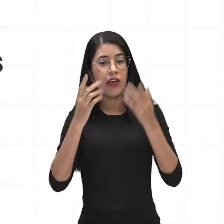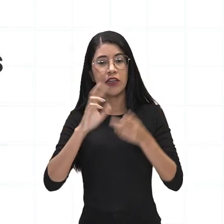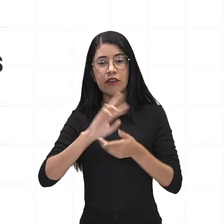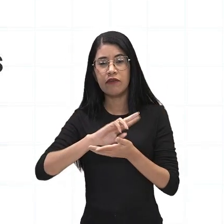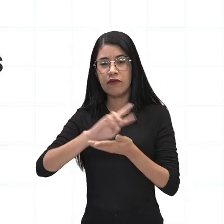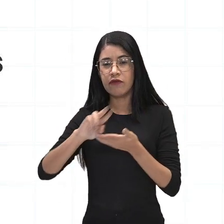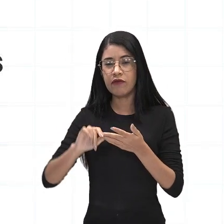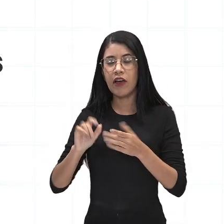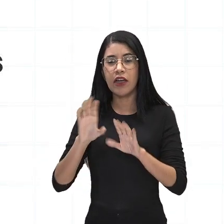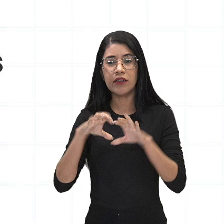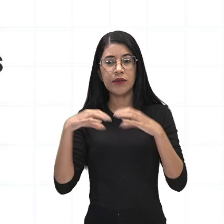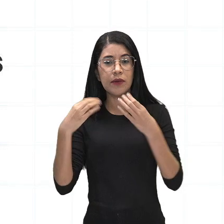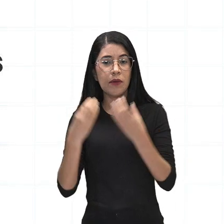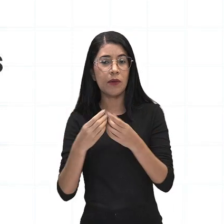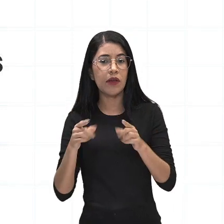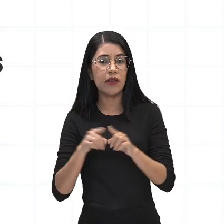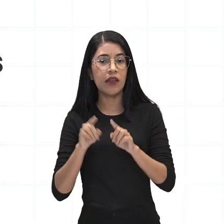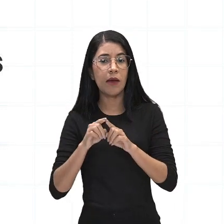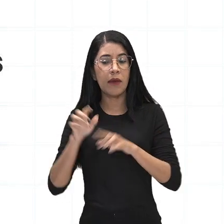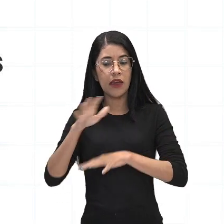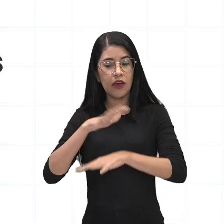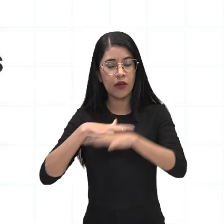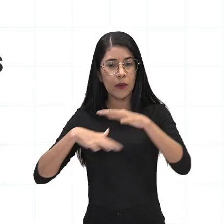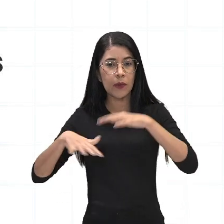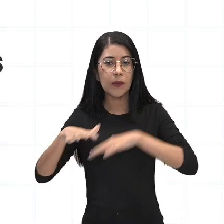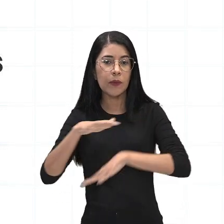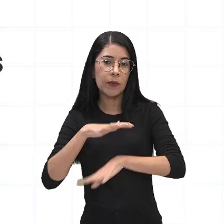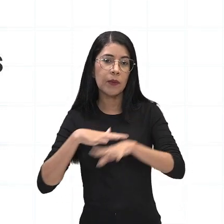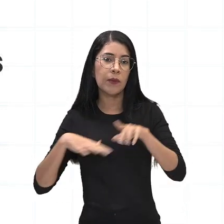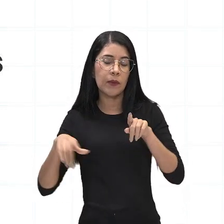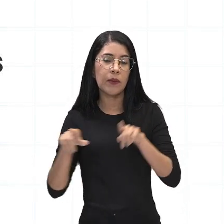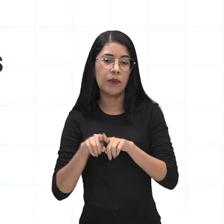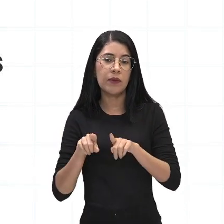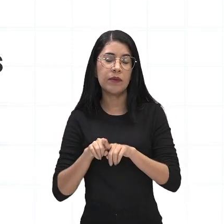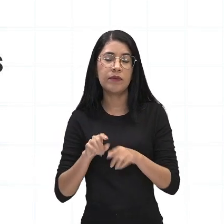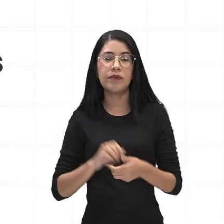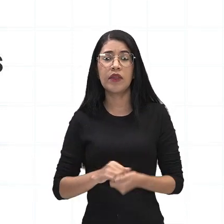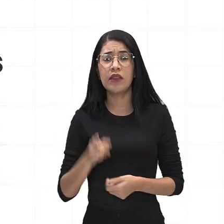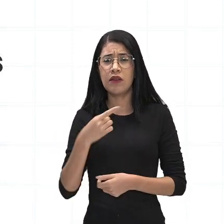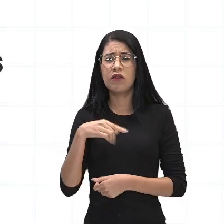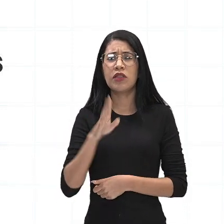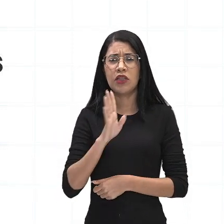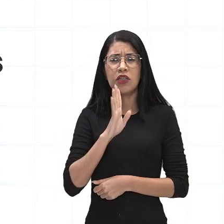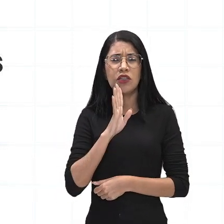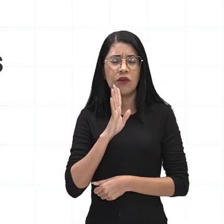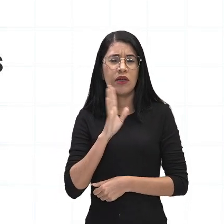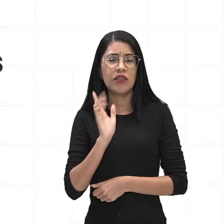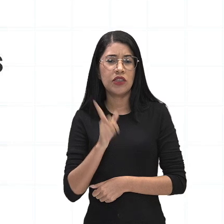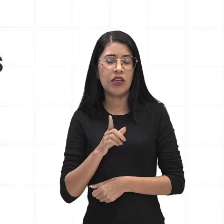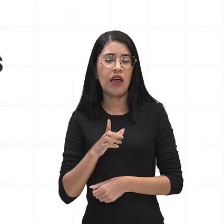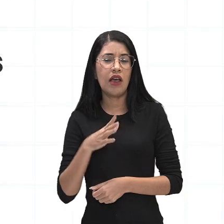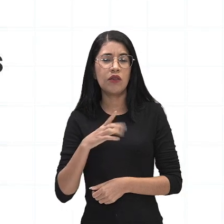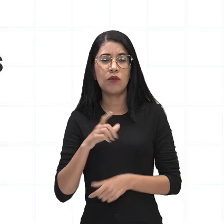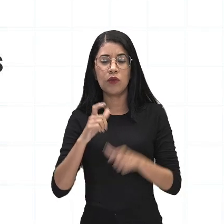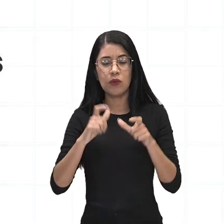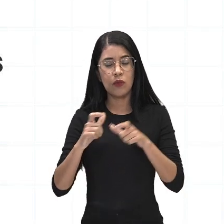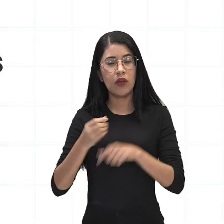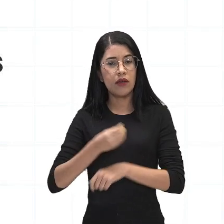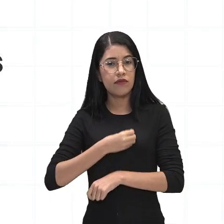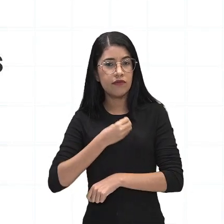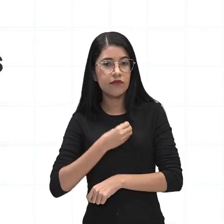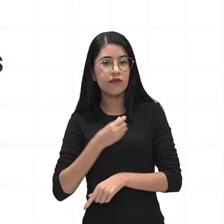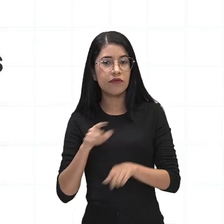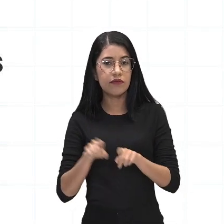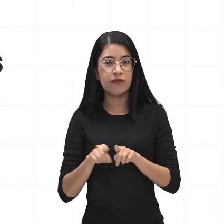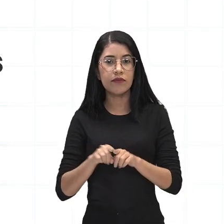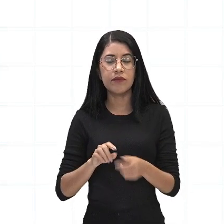celebrações comunitárias e eventos rituais. Com certeza vocês isso aí tem na localidade onde vocês estão